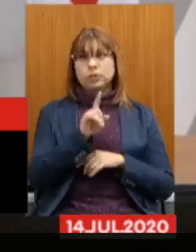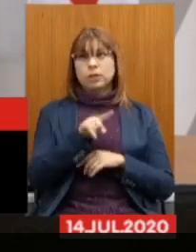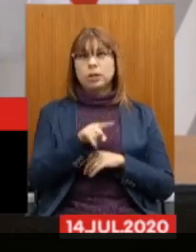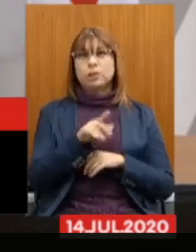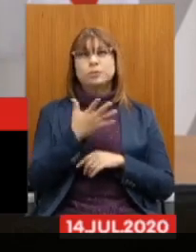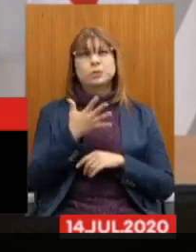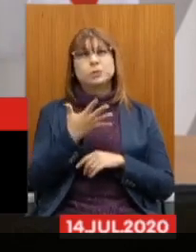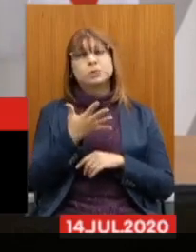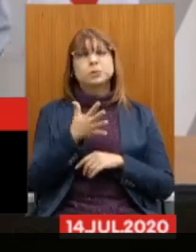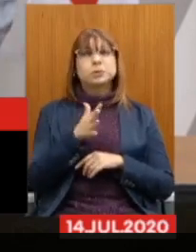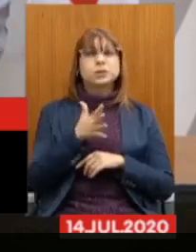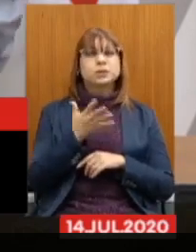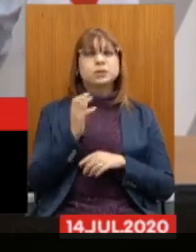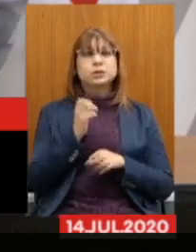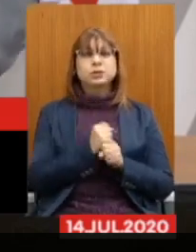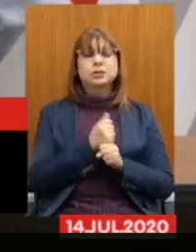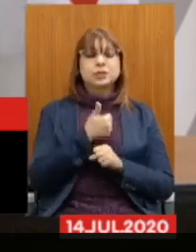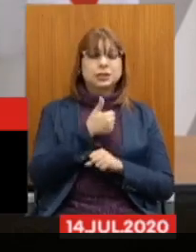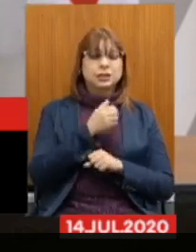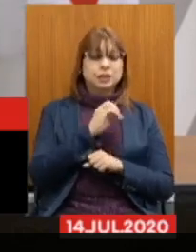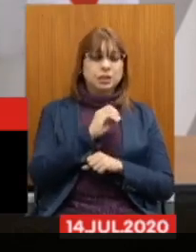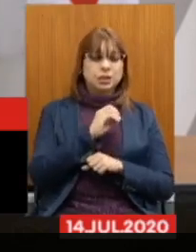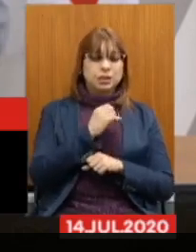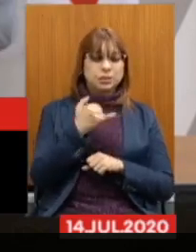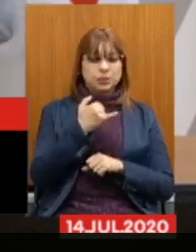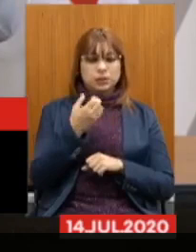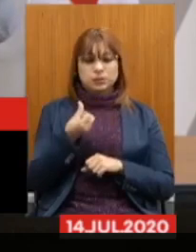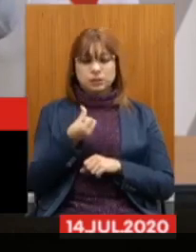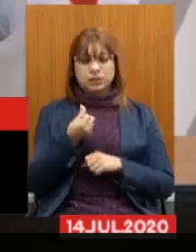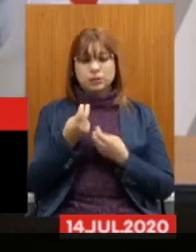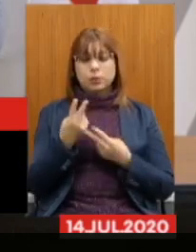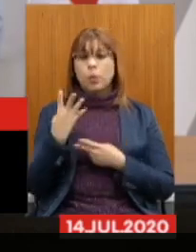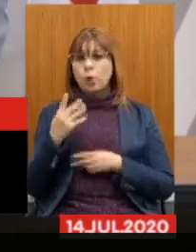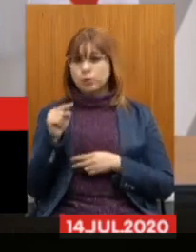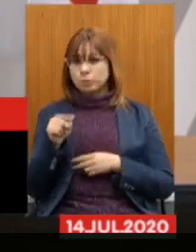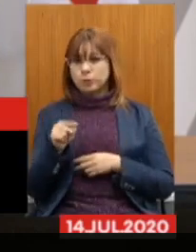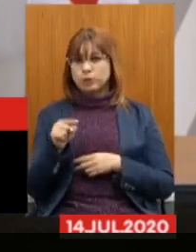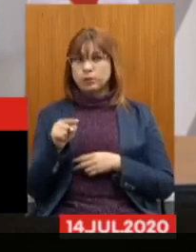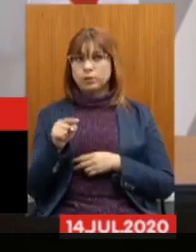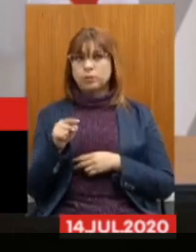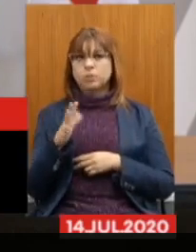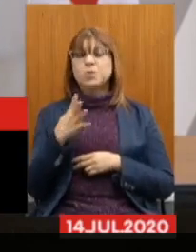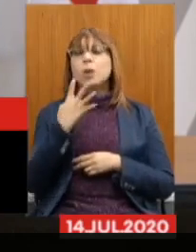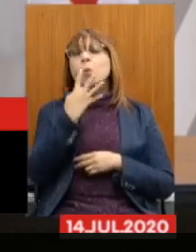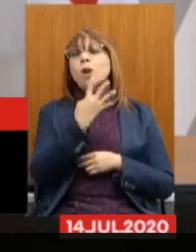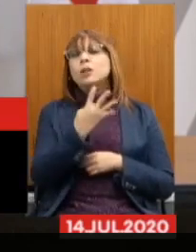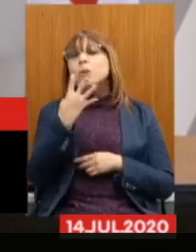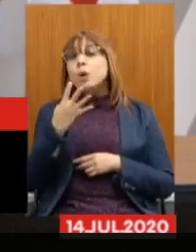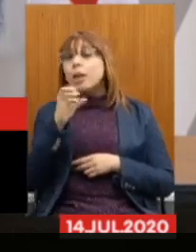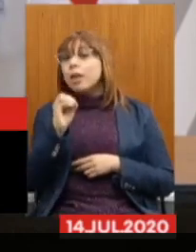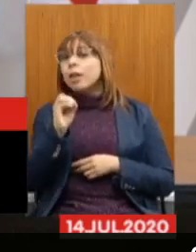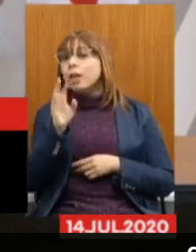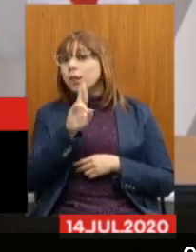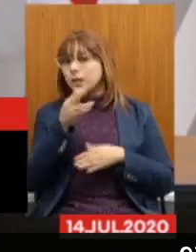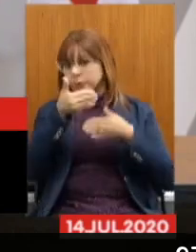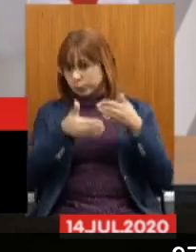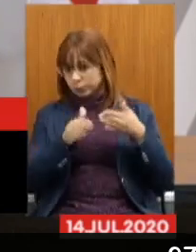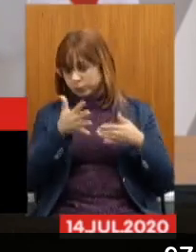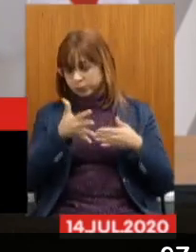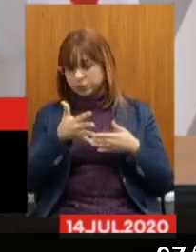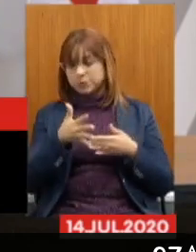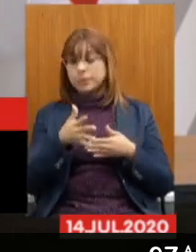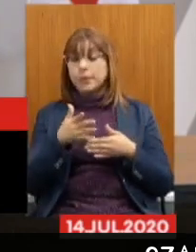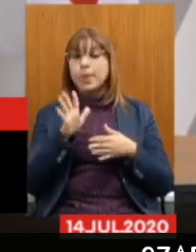fazendo uma conta por alto, 10 menos 6, 4 mil. 11% é R$ 440. Essa pessoa vai